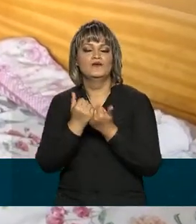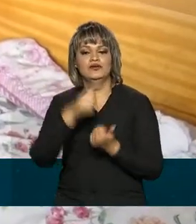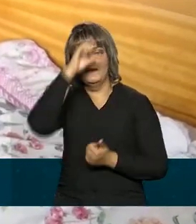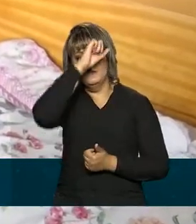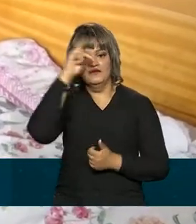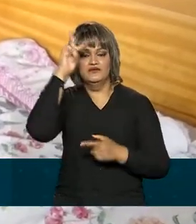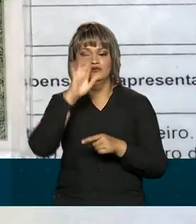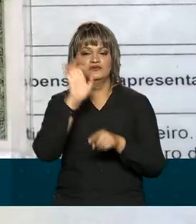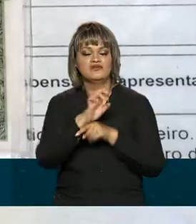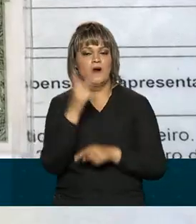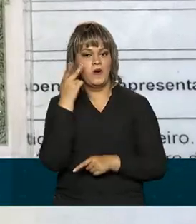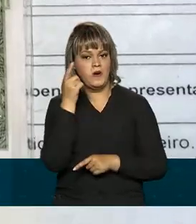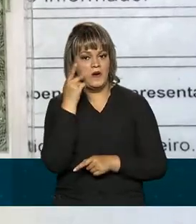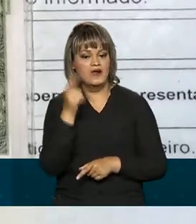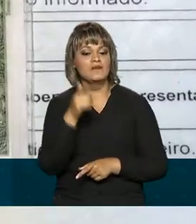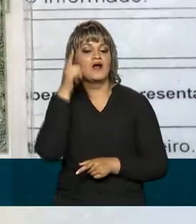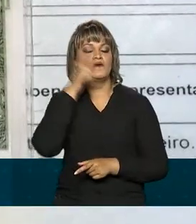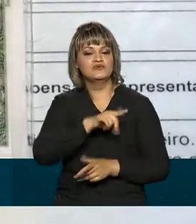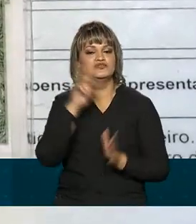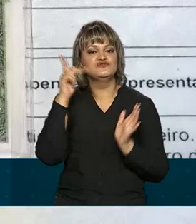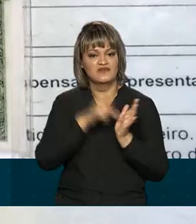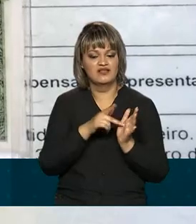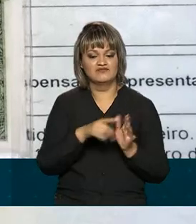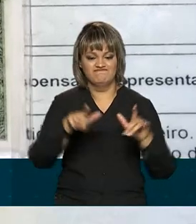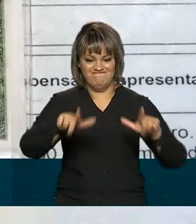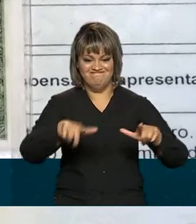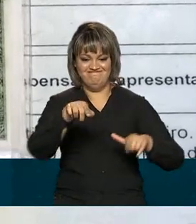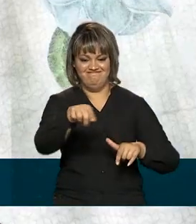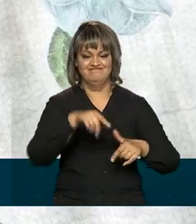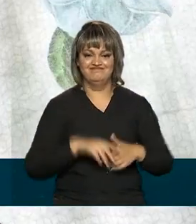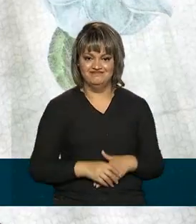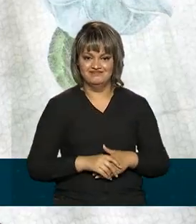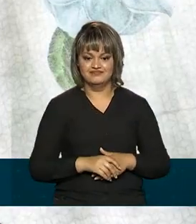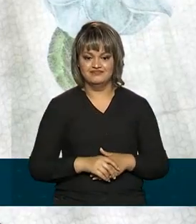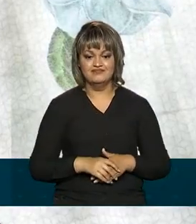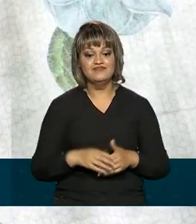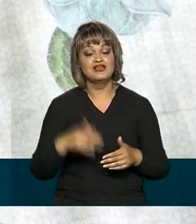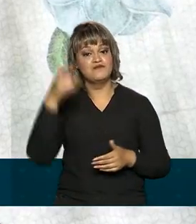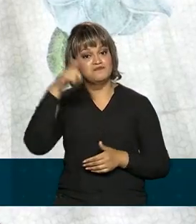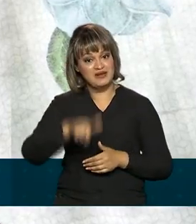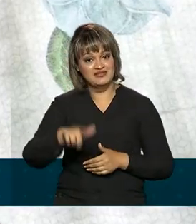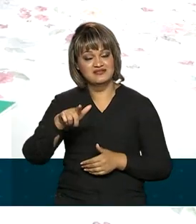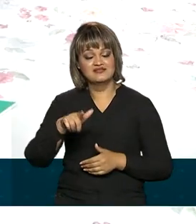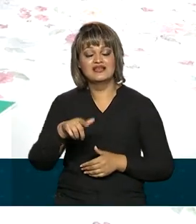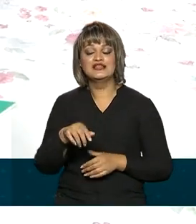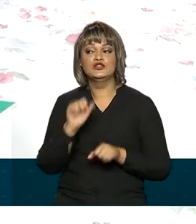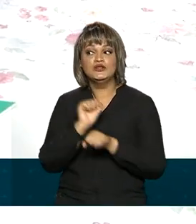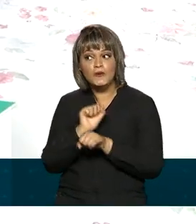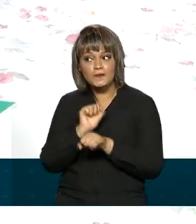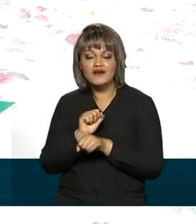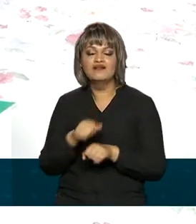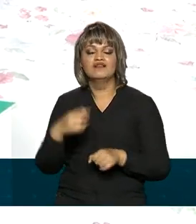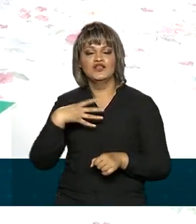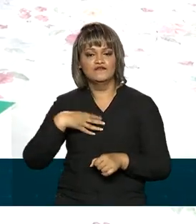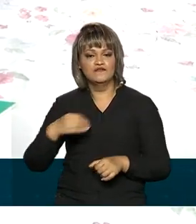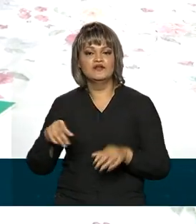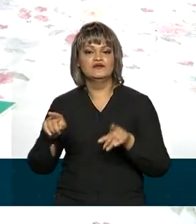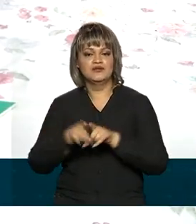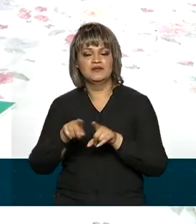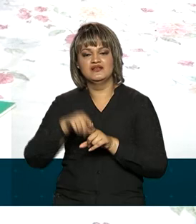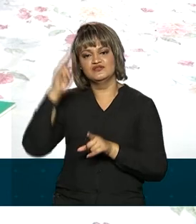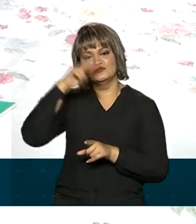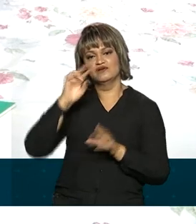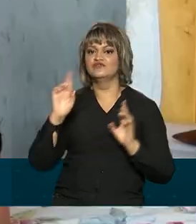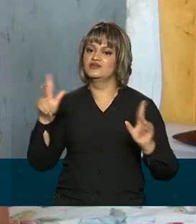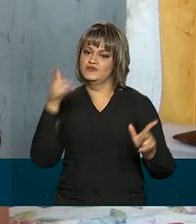Prefeitura de Fortaleza para finalmente ter um documento em seu nome. Agora, espera que os filhos tenham uma história